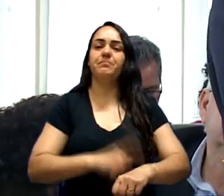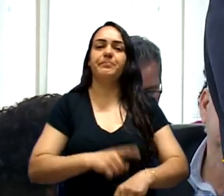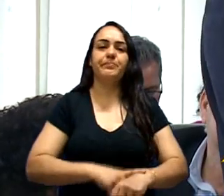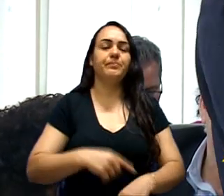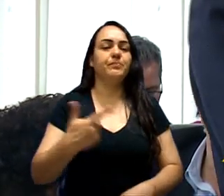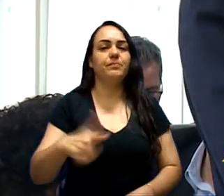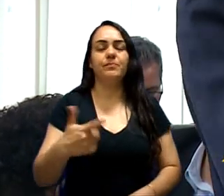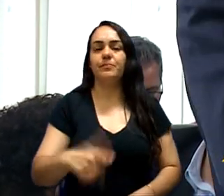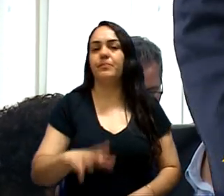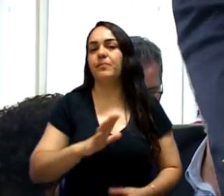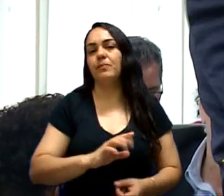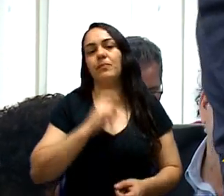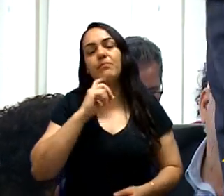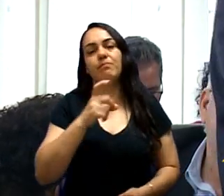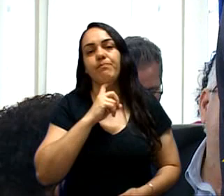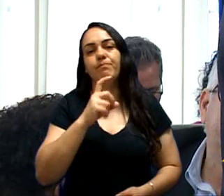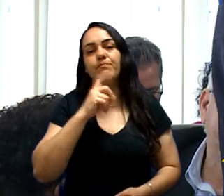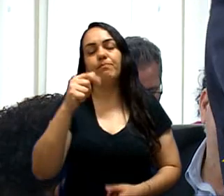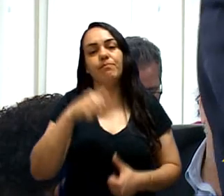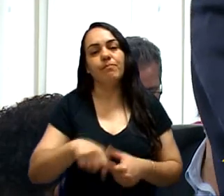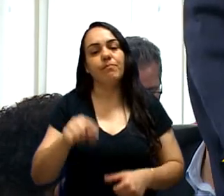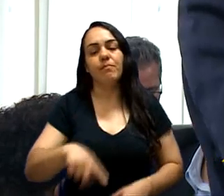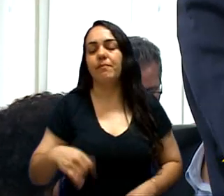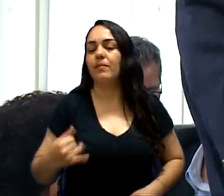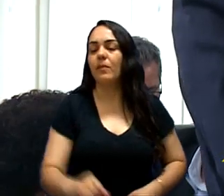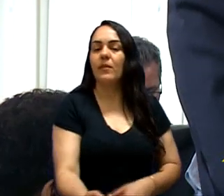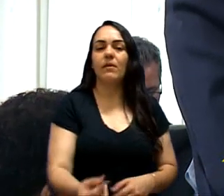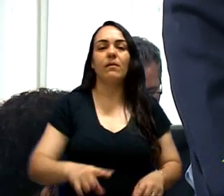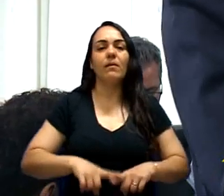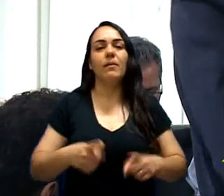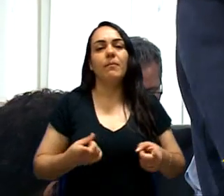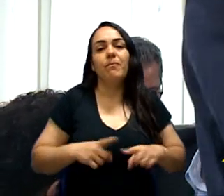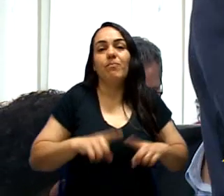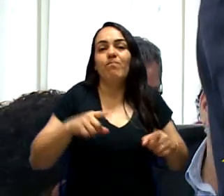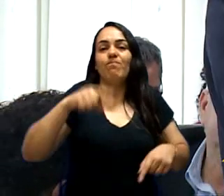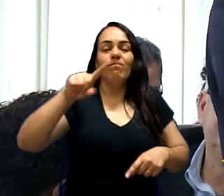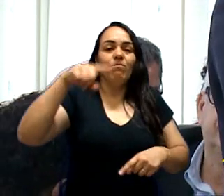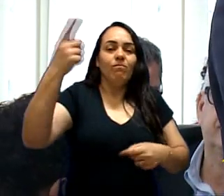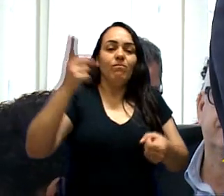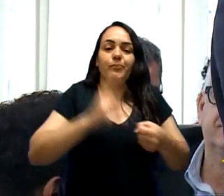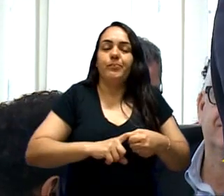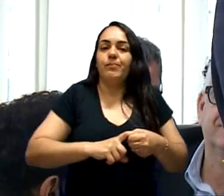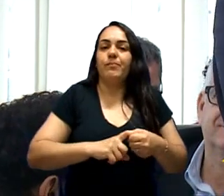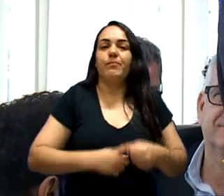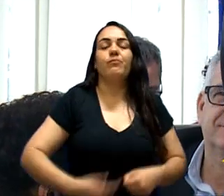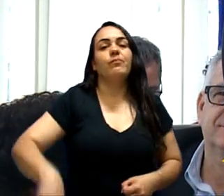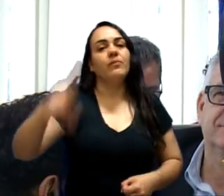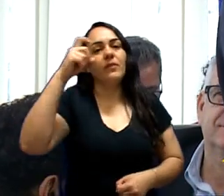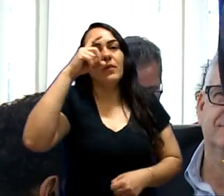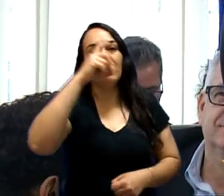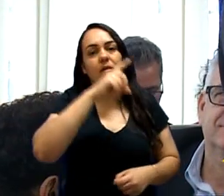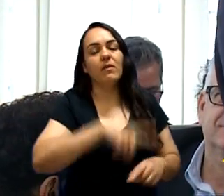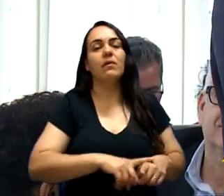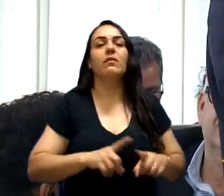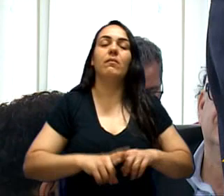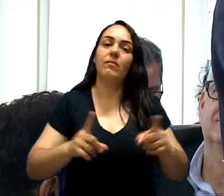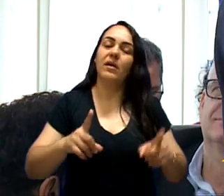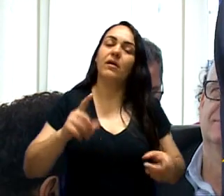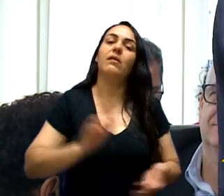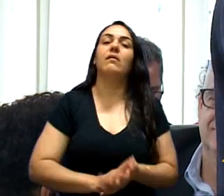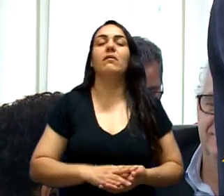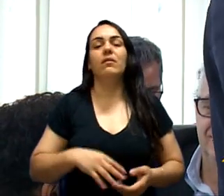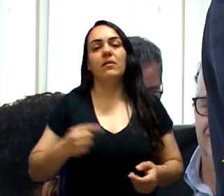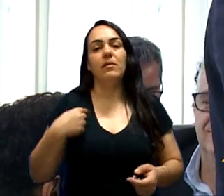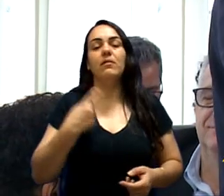ninguém. Não adianta a gente falar, nós vamos abrir uma oportunidade. Nós podemos abrir uma oportunidade, depois nós não vamos conseguir voltar. Mas depois a gente volta, depois a gente faz não votação volta, de novo, não